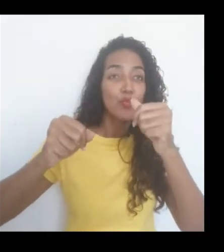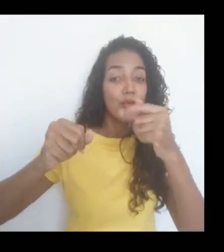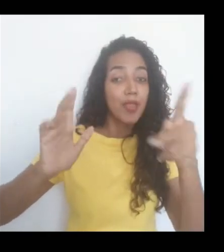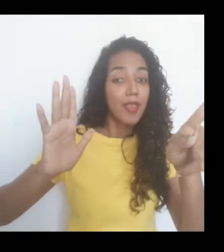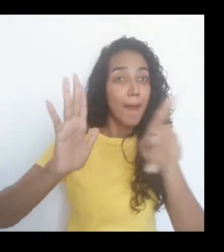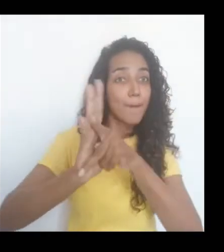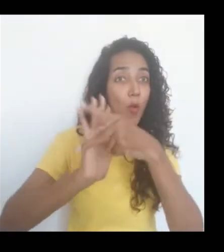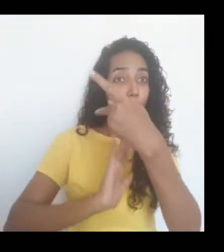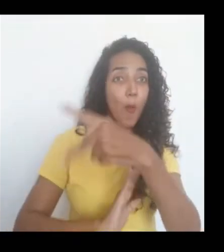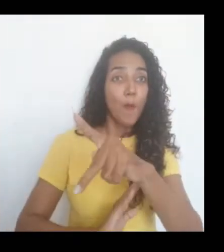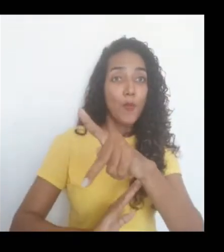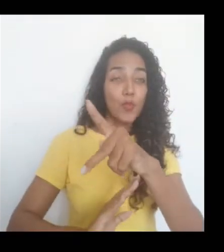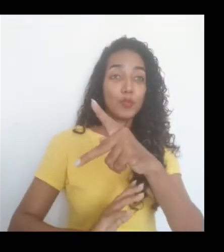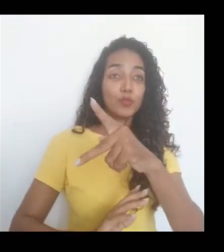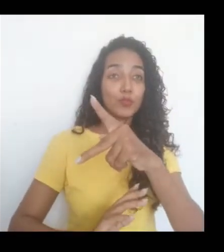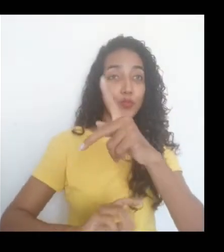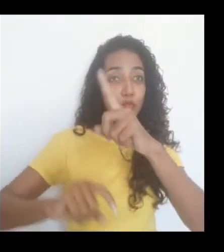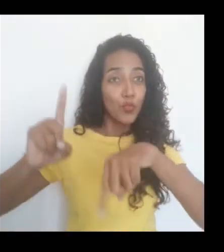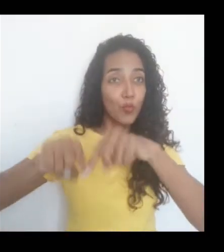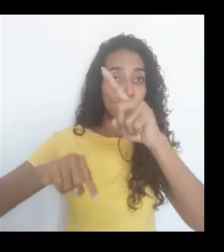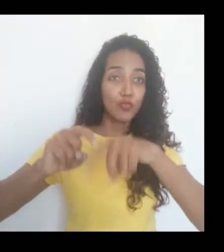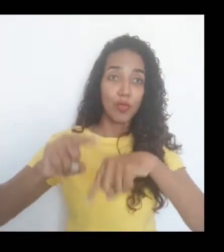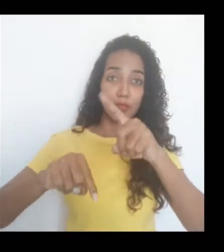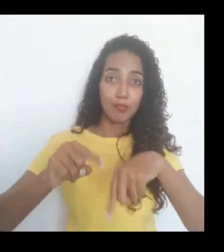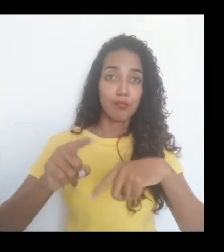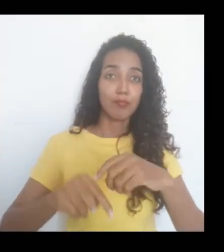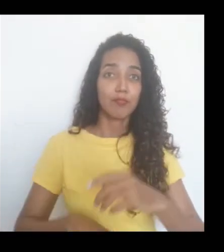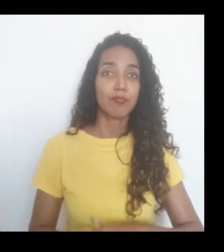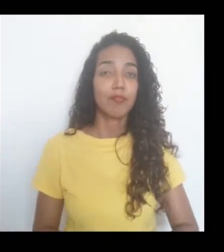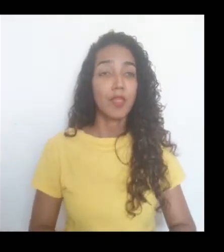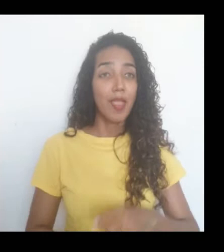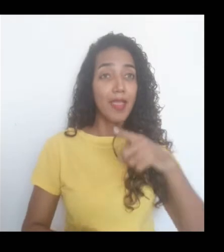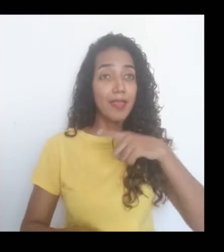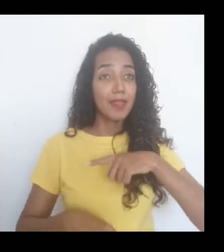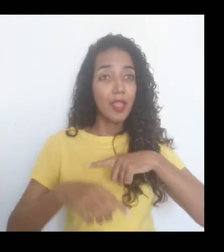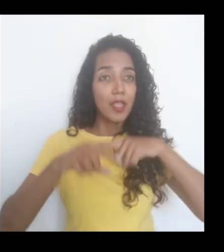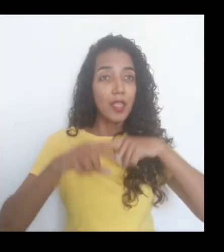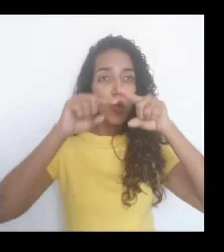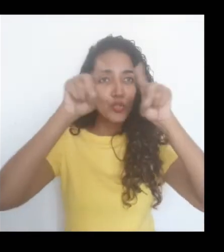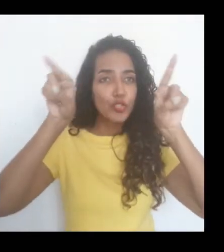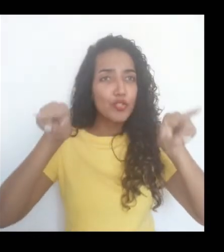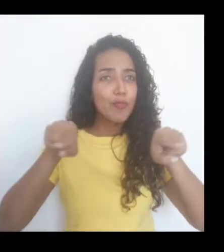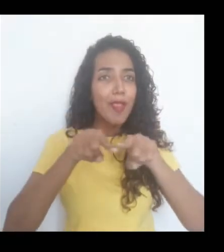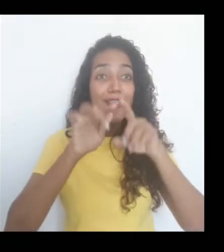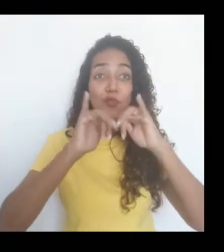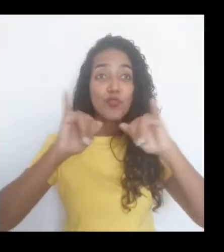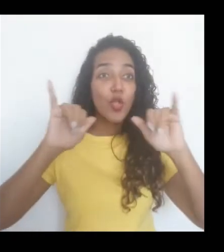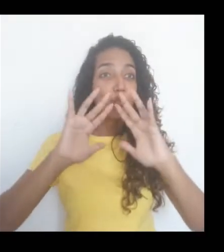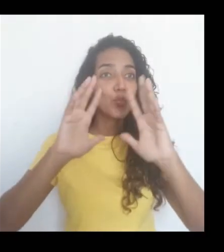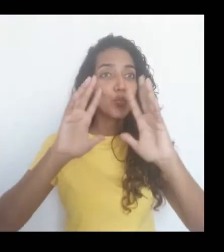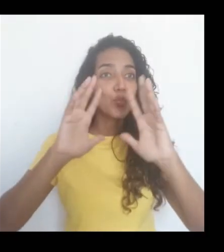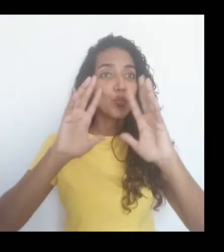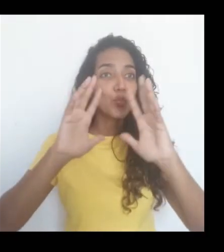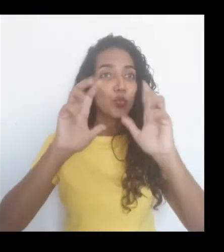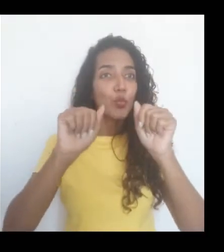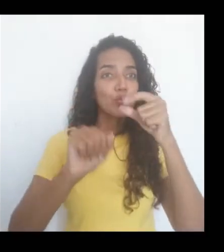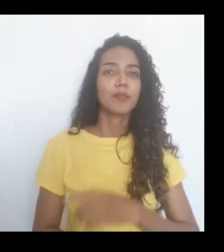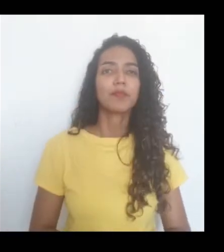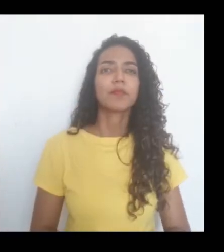que esse display vai apresentar esses dados. Né? E o que seriam os métodos? Os métodos seriam esses botões